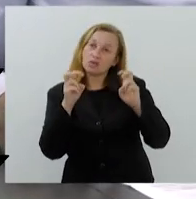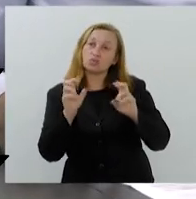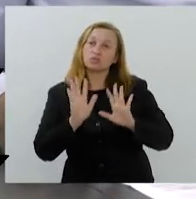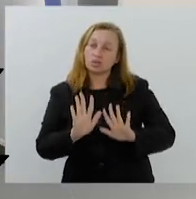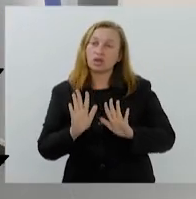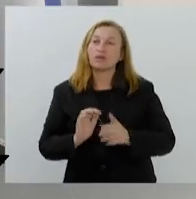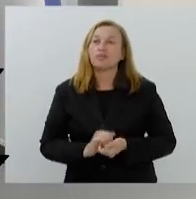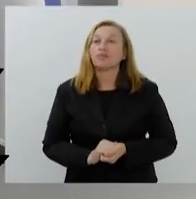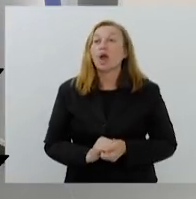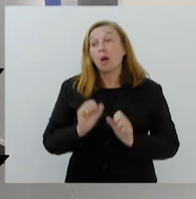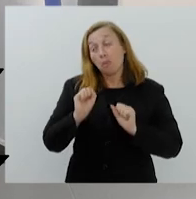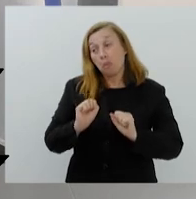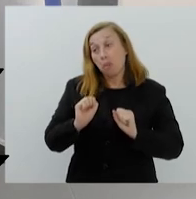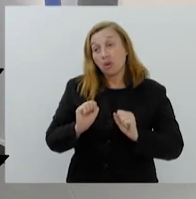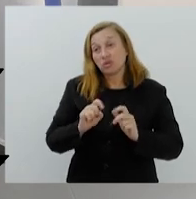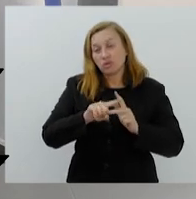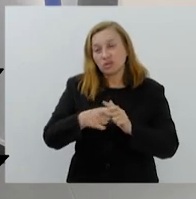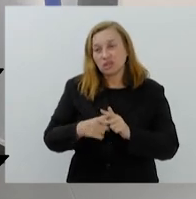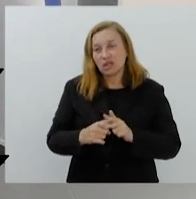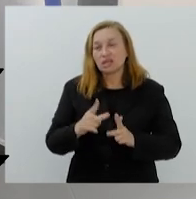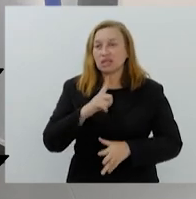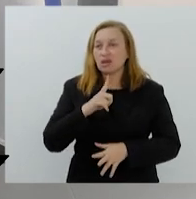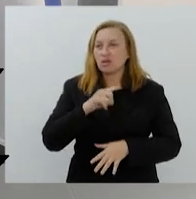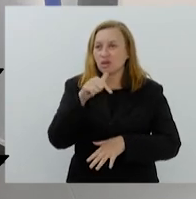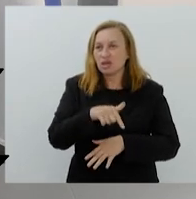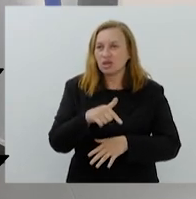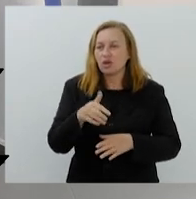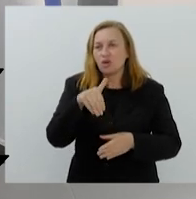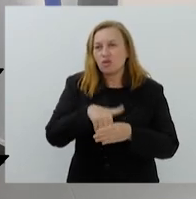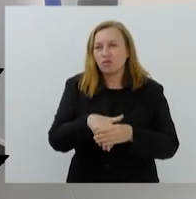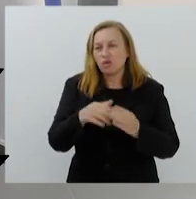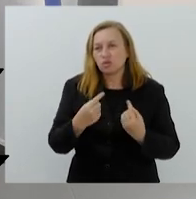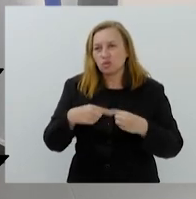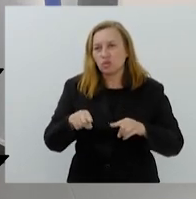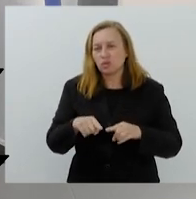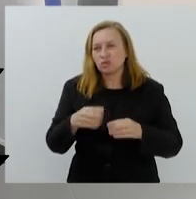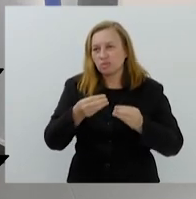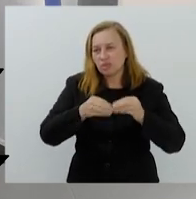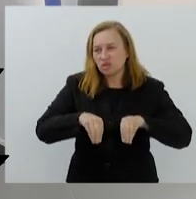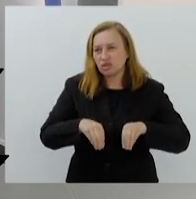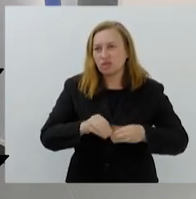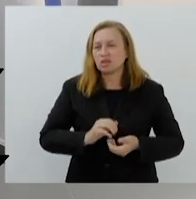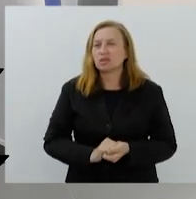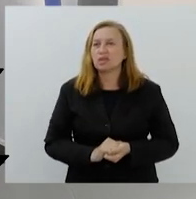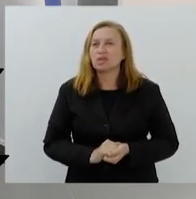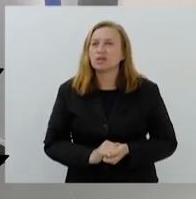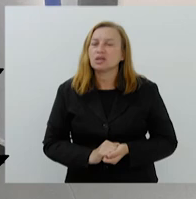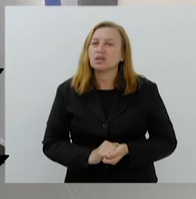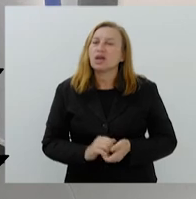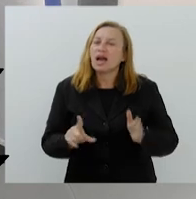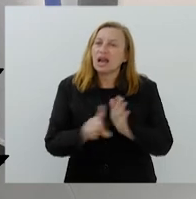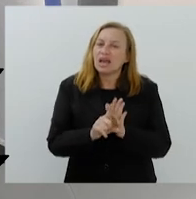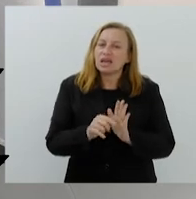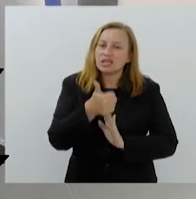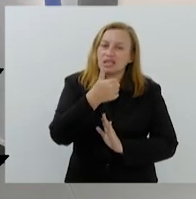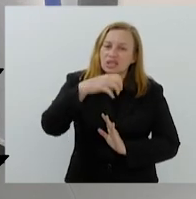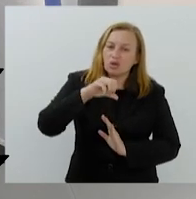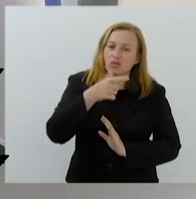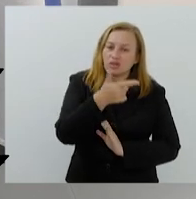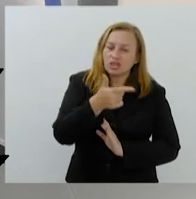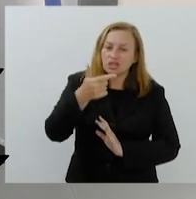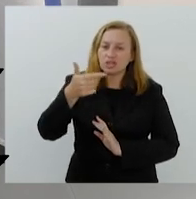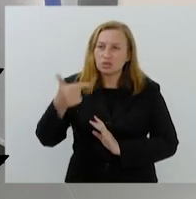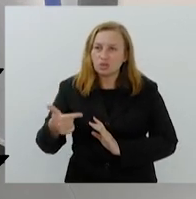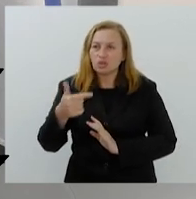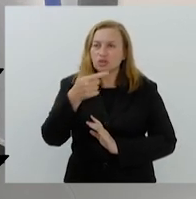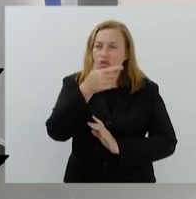pode superar. Eu estou trazendo aqui um voto divergente pela prejudicabilidade. Sim, tem um voto. Porque a lei 1922 de